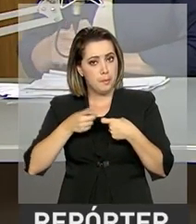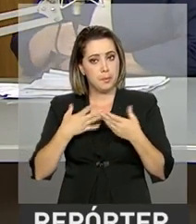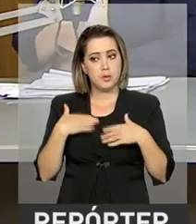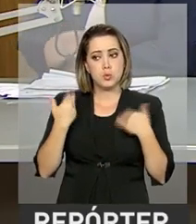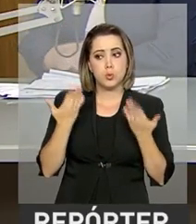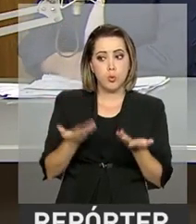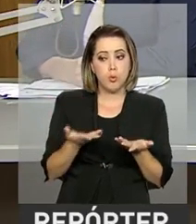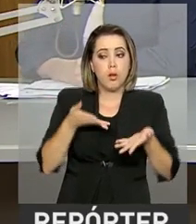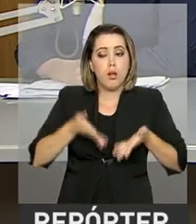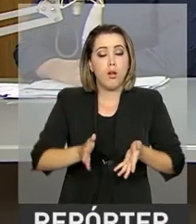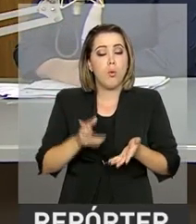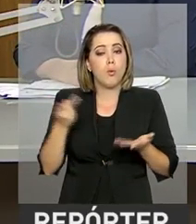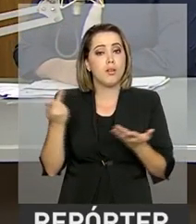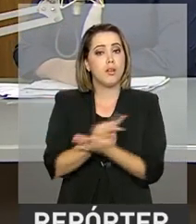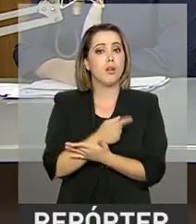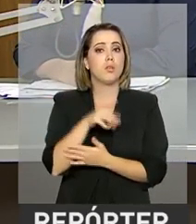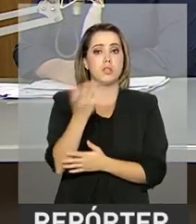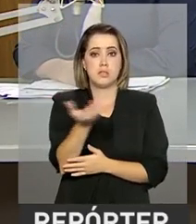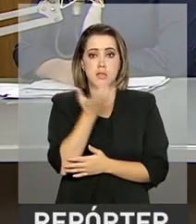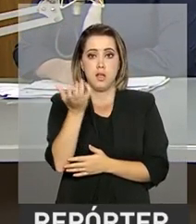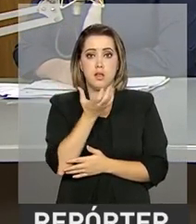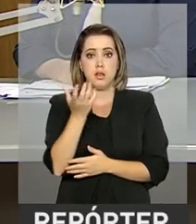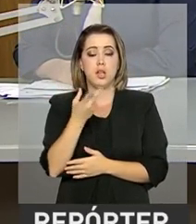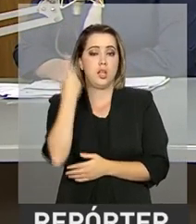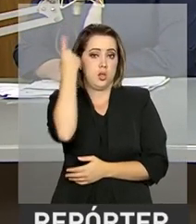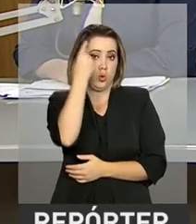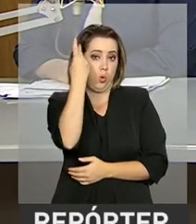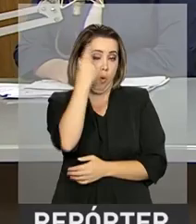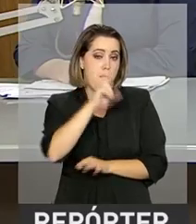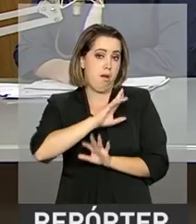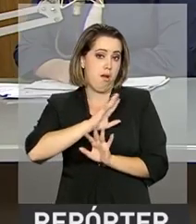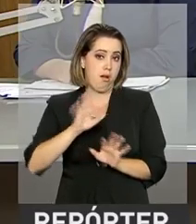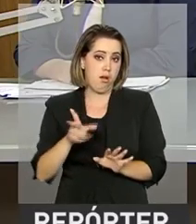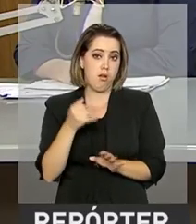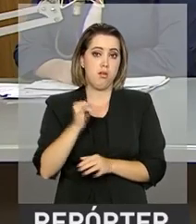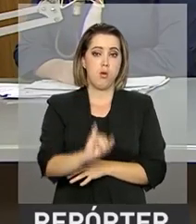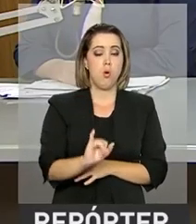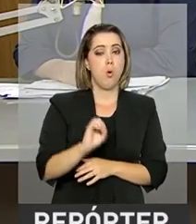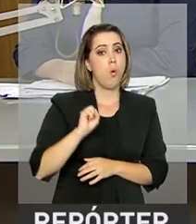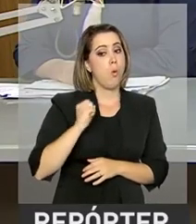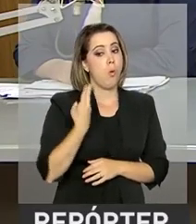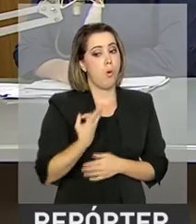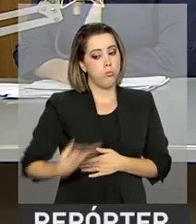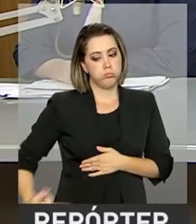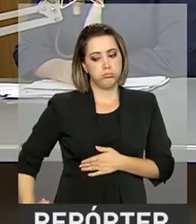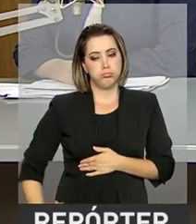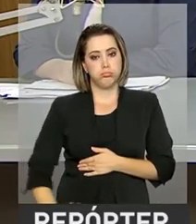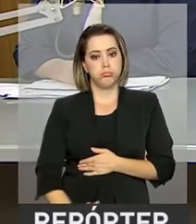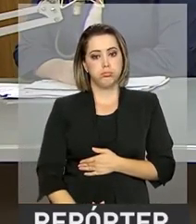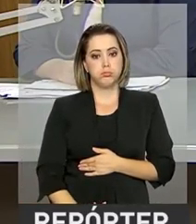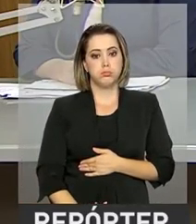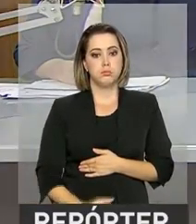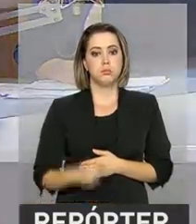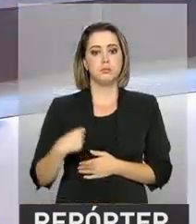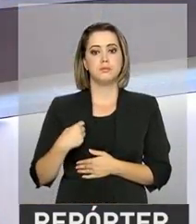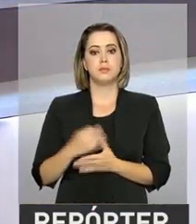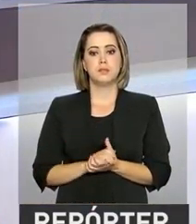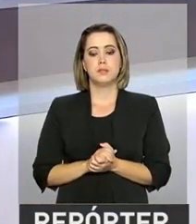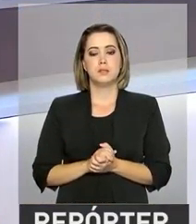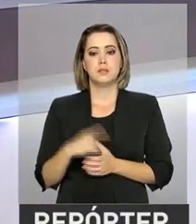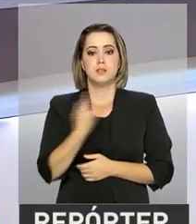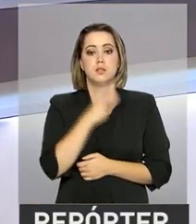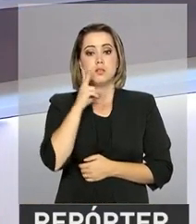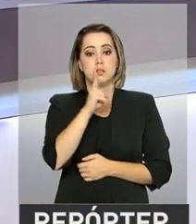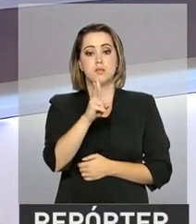os procedimentos que ela deseja, se ela quer ter parto normal, cesariana, no caso do SUS. Nós acompanhamos aí